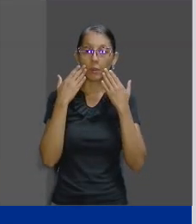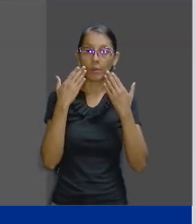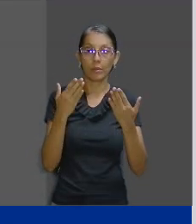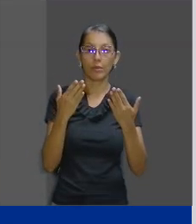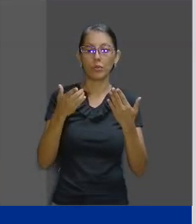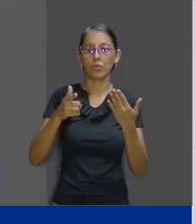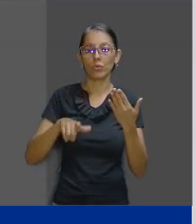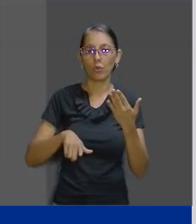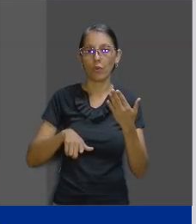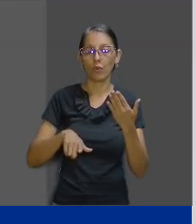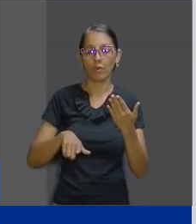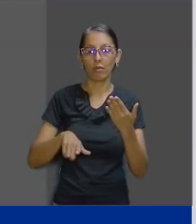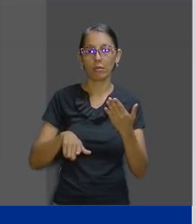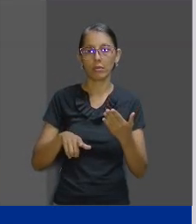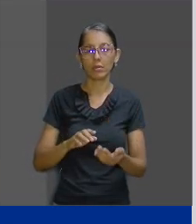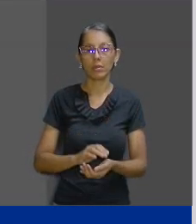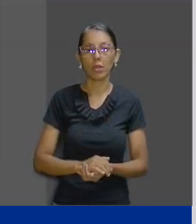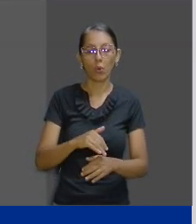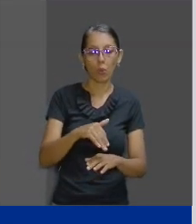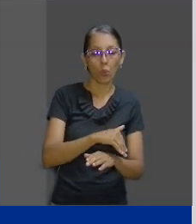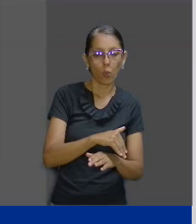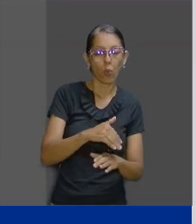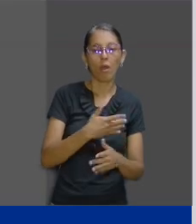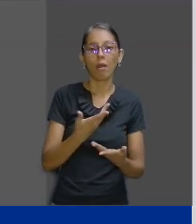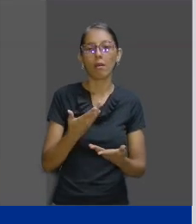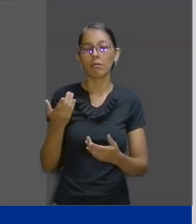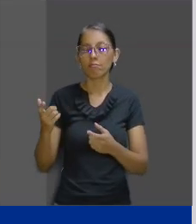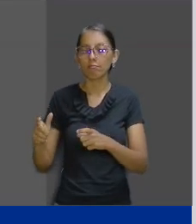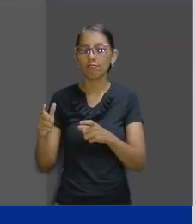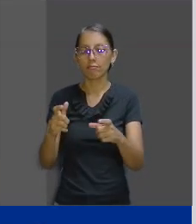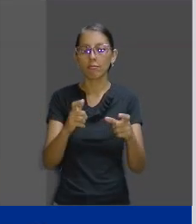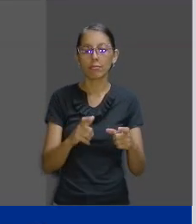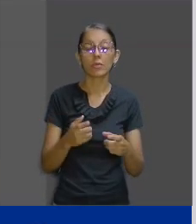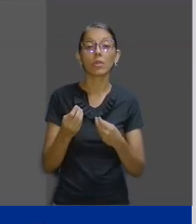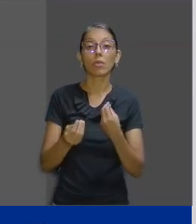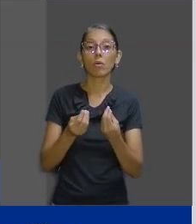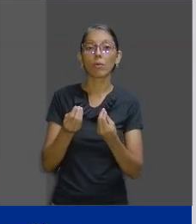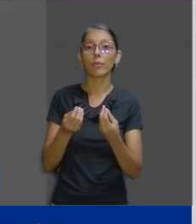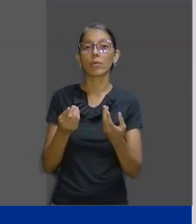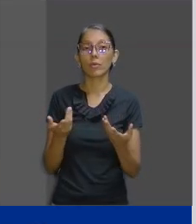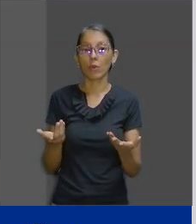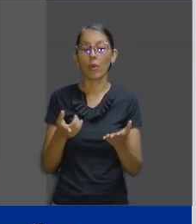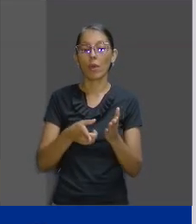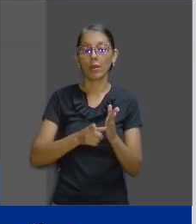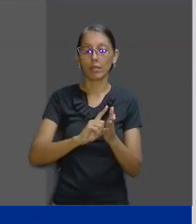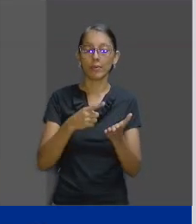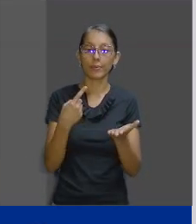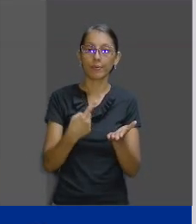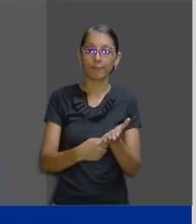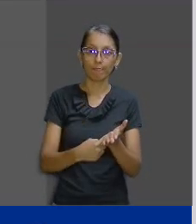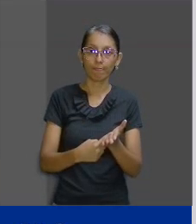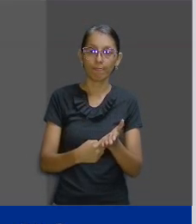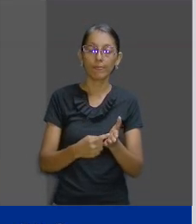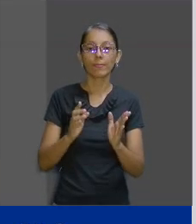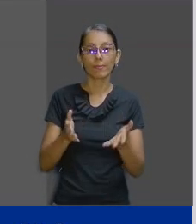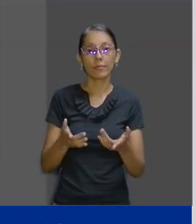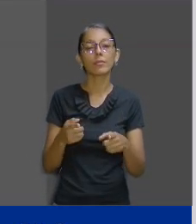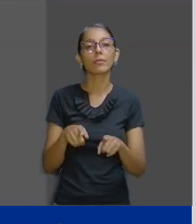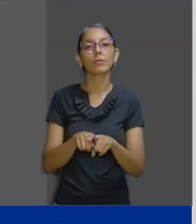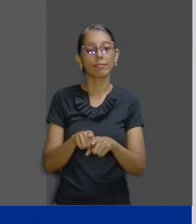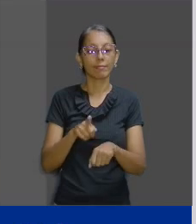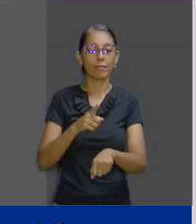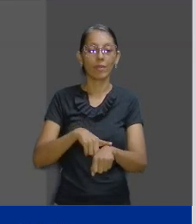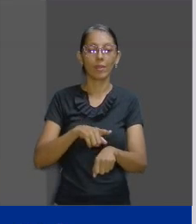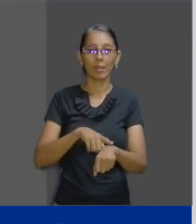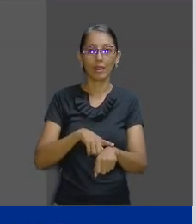existiam rotas pré-definidas para que se realizasse esse transporte de eleitor. E também é interessante evidenciar o horário